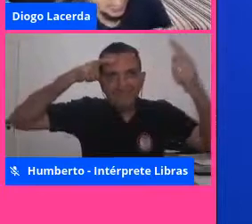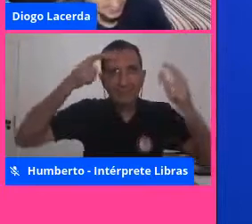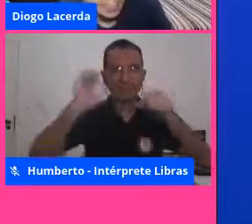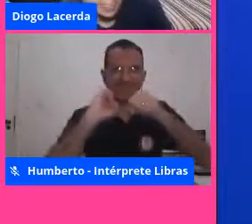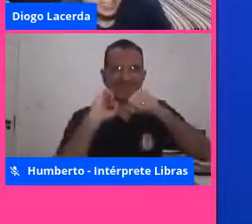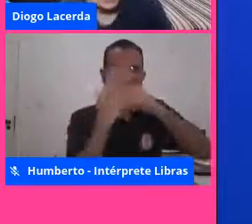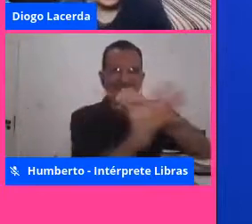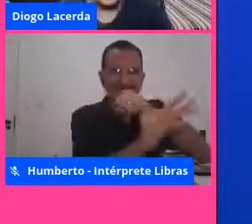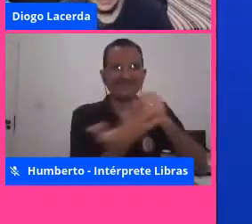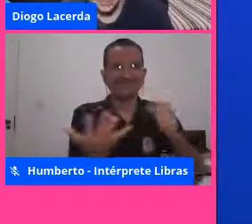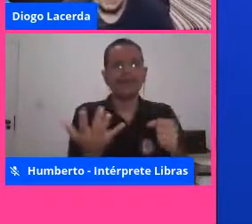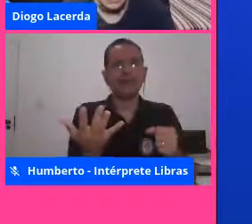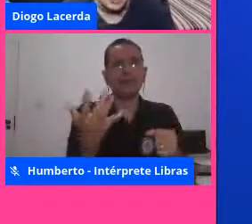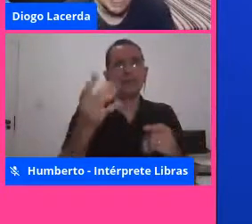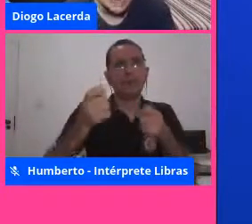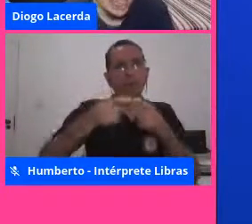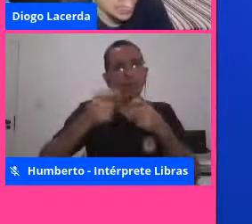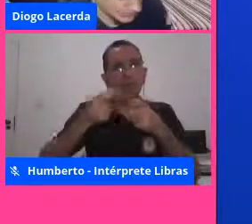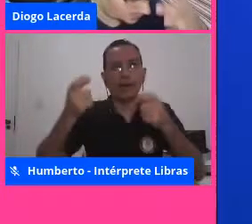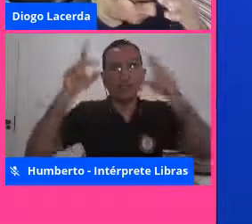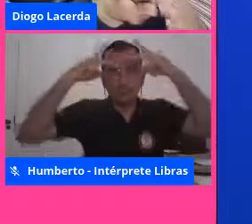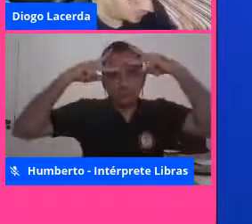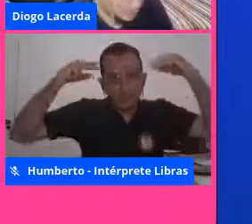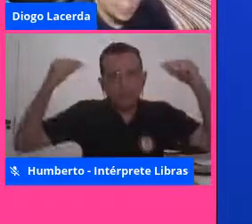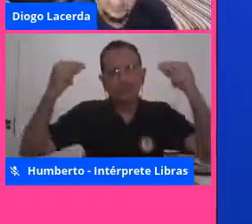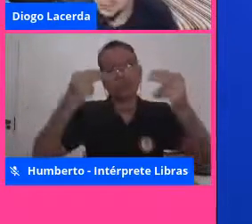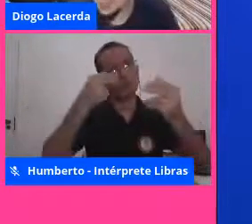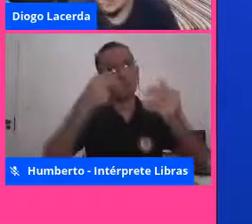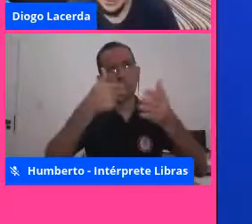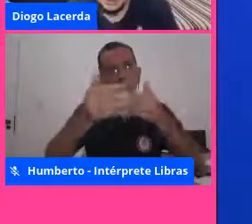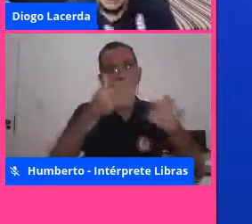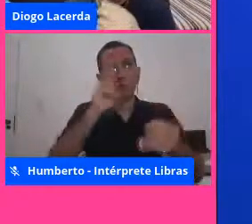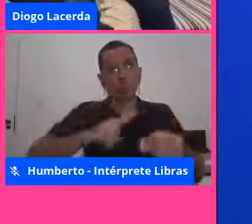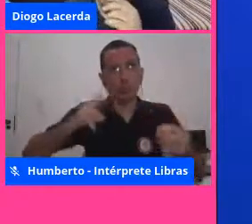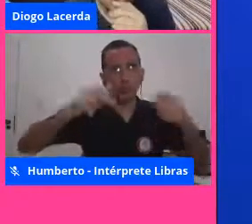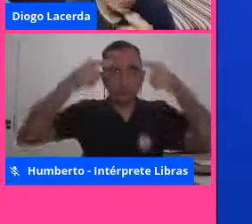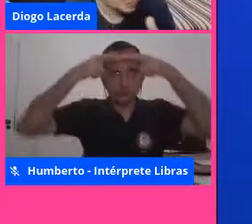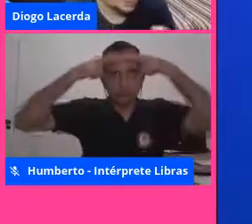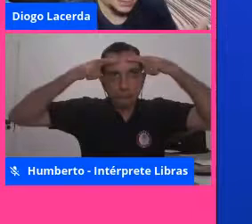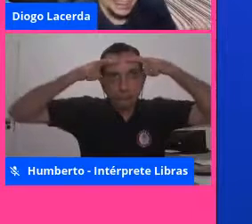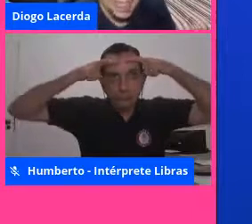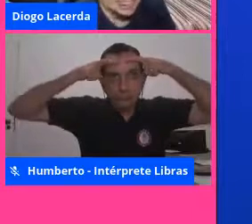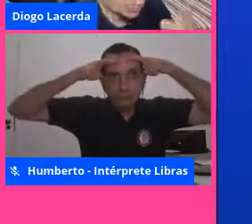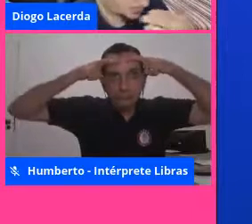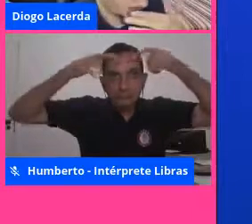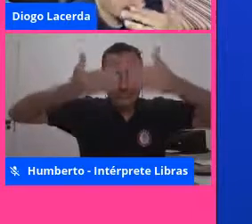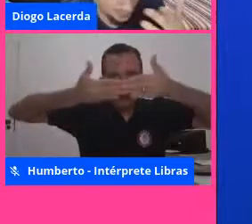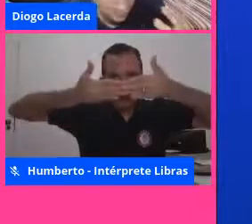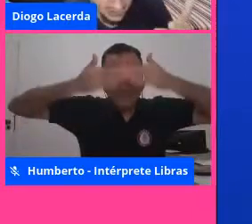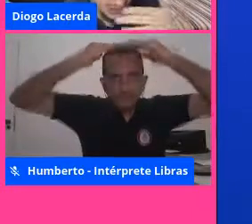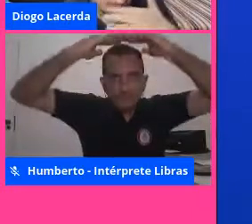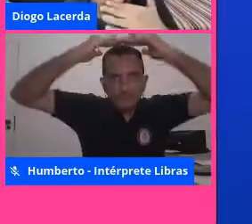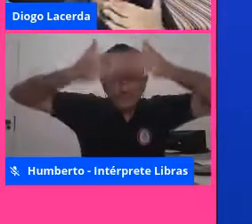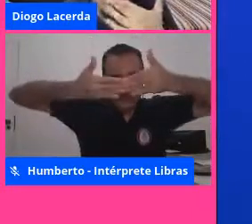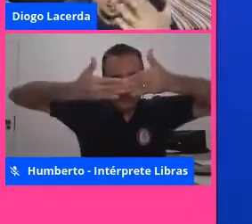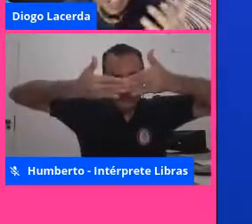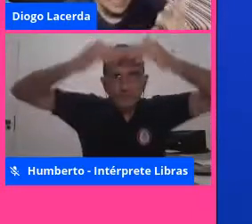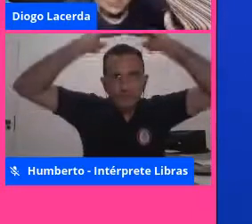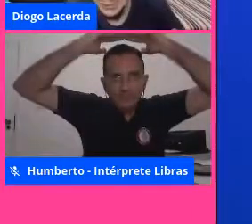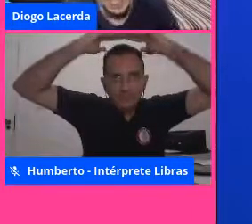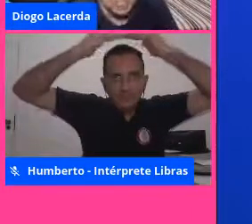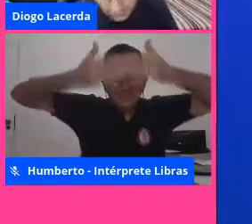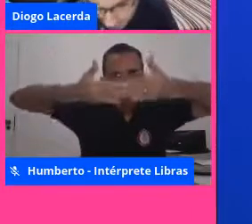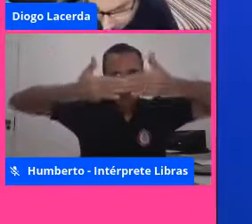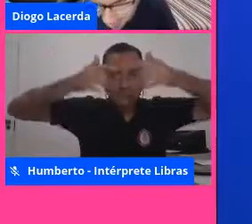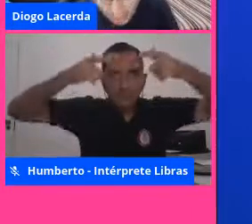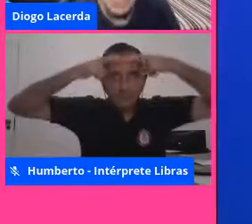pelos profissionais de saúde, muita gente do comércio, que é justamente um protetor facial, que ele utiliza um acetato e protege